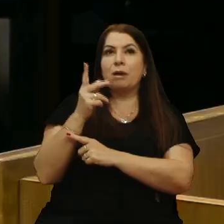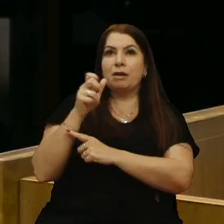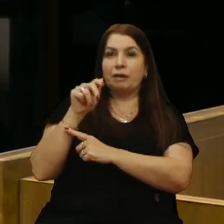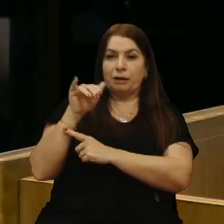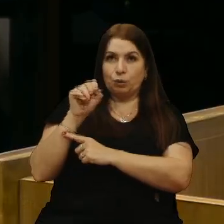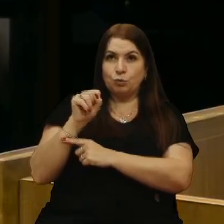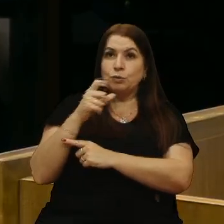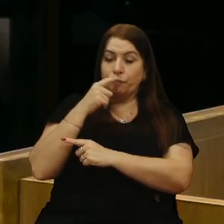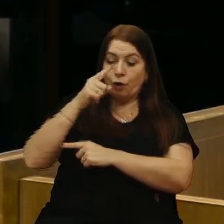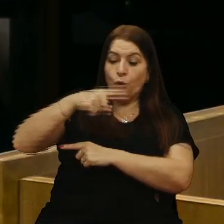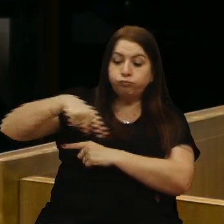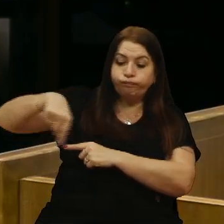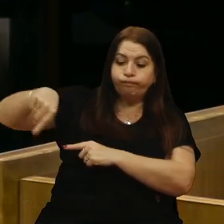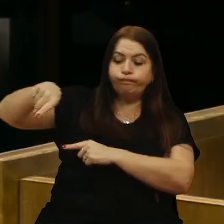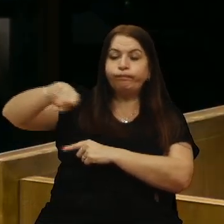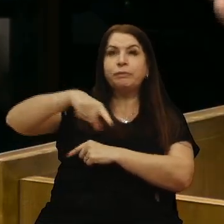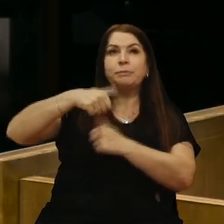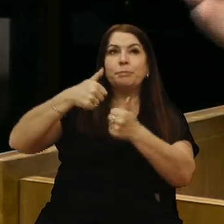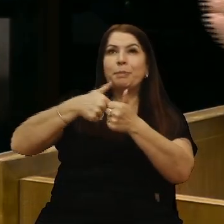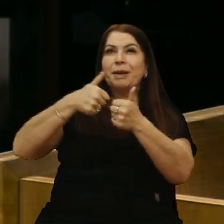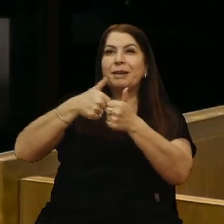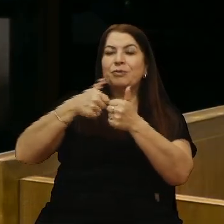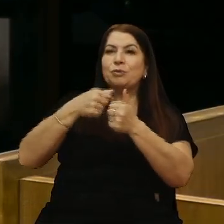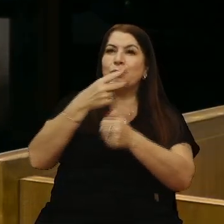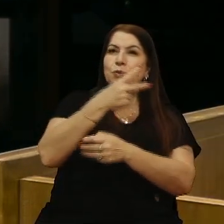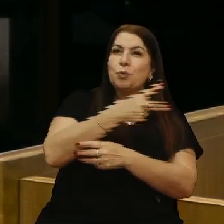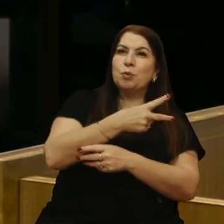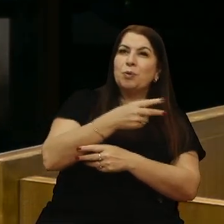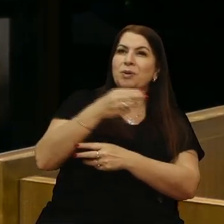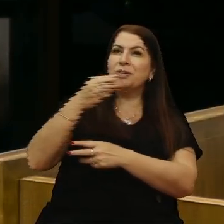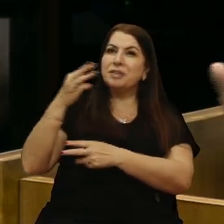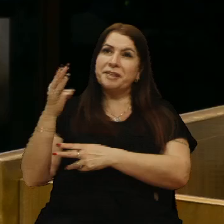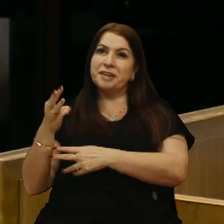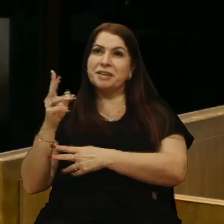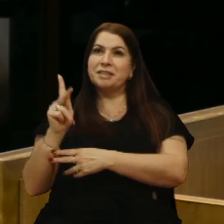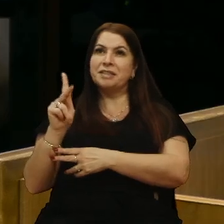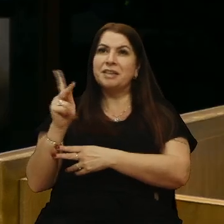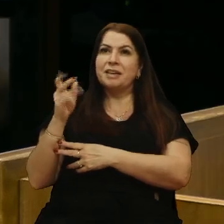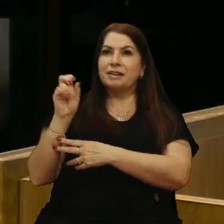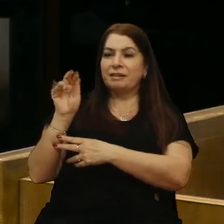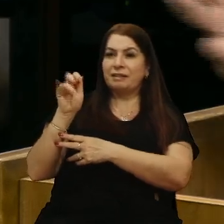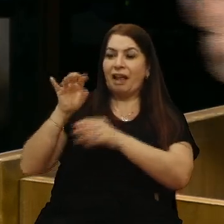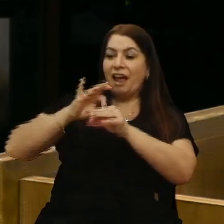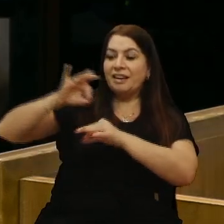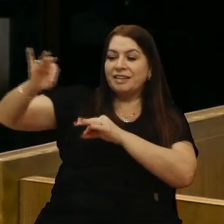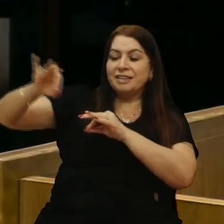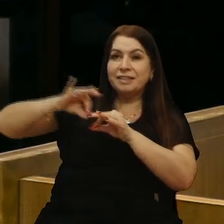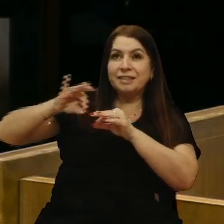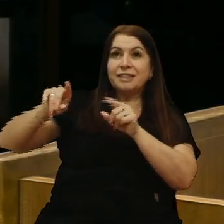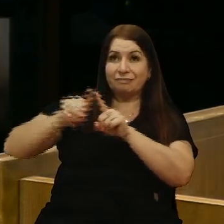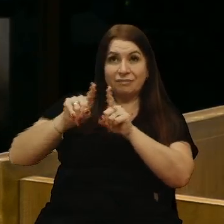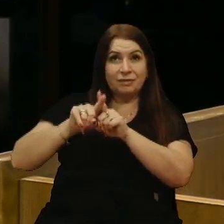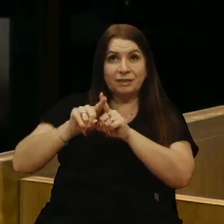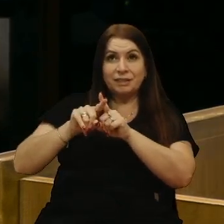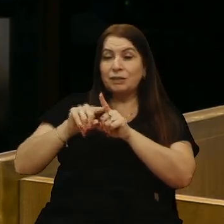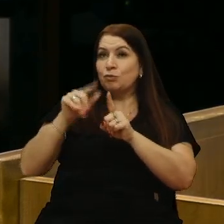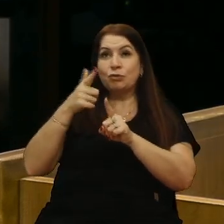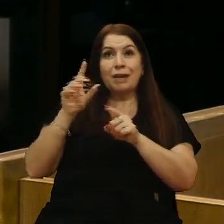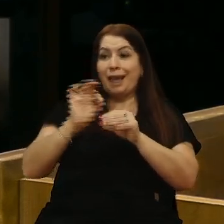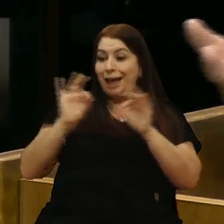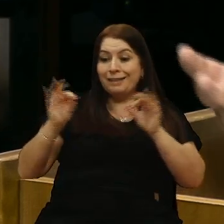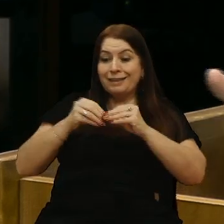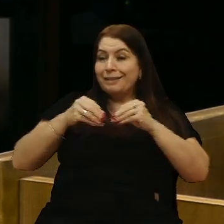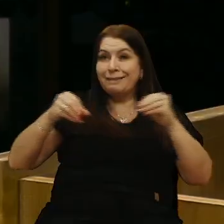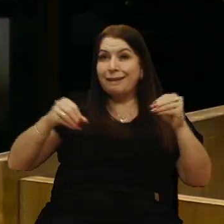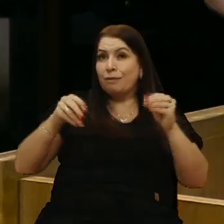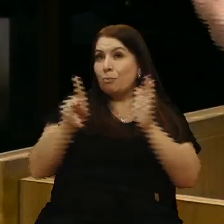citei primeiramente, aqueles que têm 2, 3 hectares dentro da bacia, e que tem 10 banhados, não tinham nem um pedaço de terra. Não